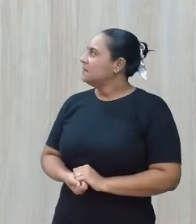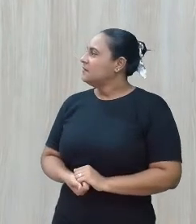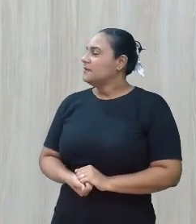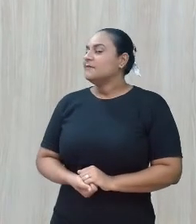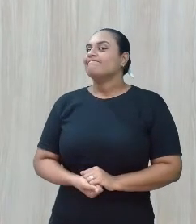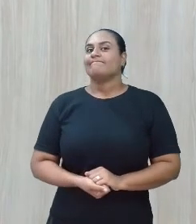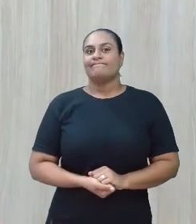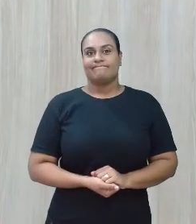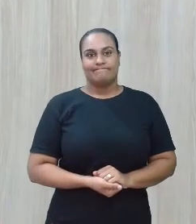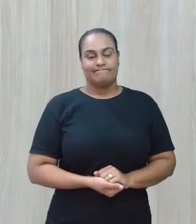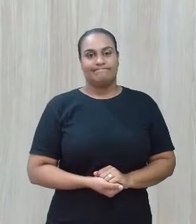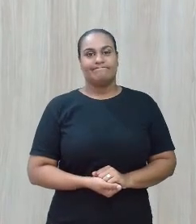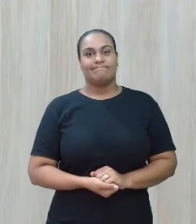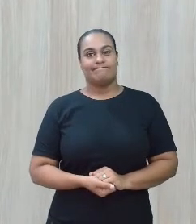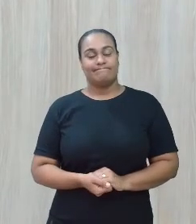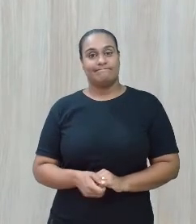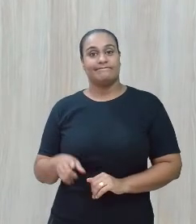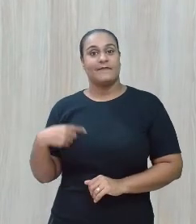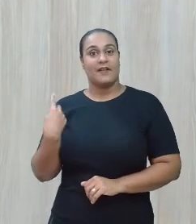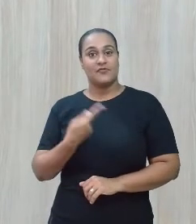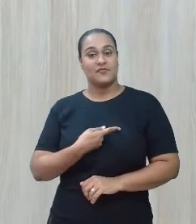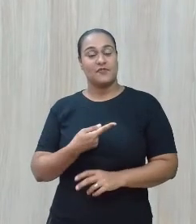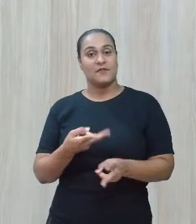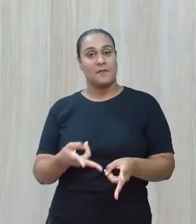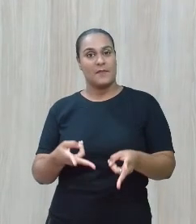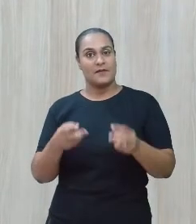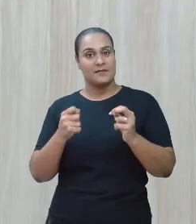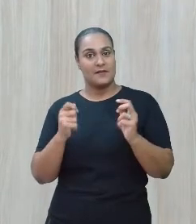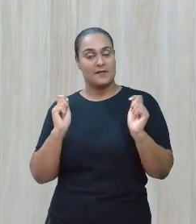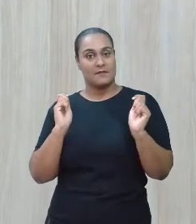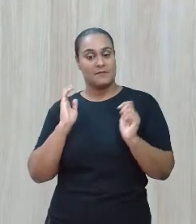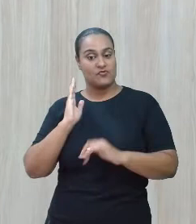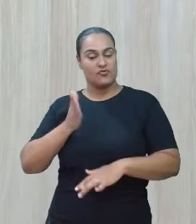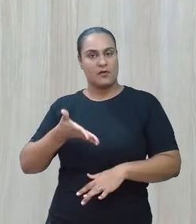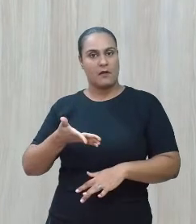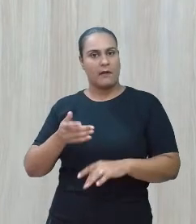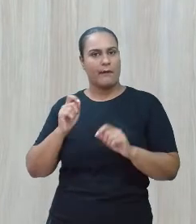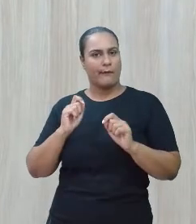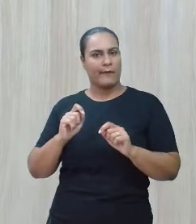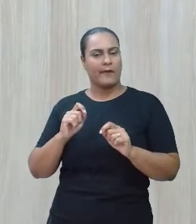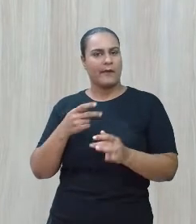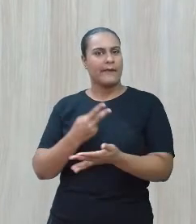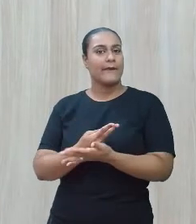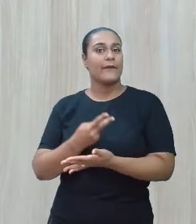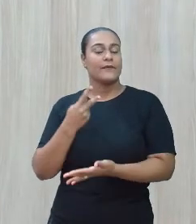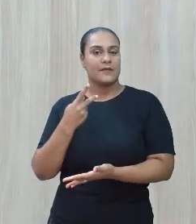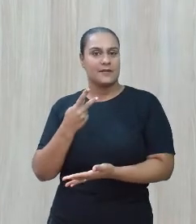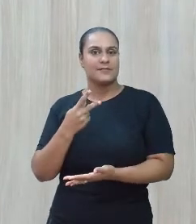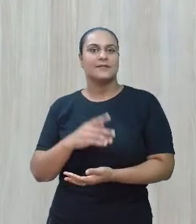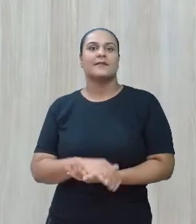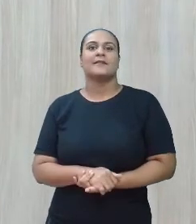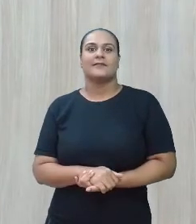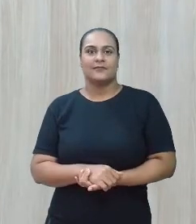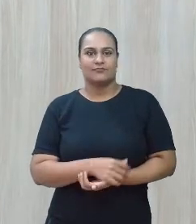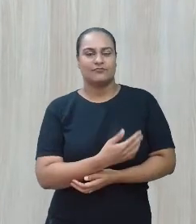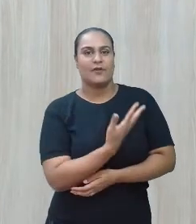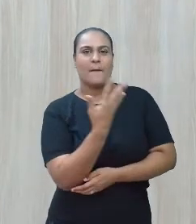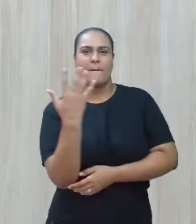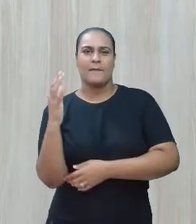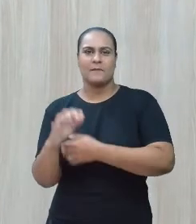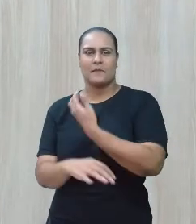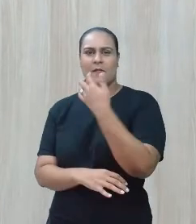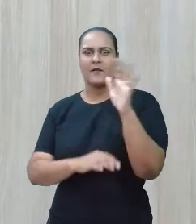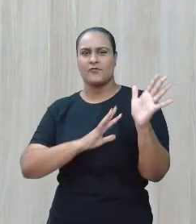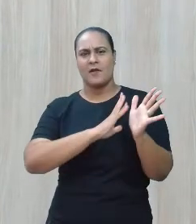imediatamente a nossa mente, ela nos remete ao que está acontecendo com a Amazônia, não